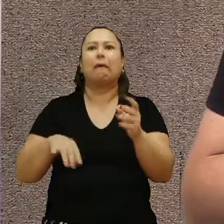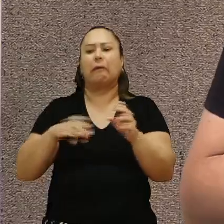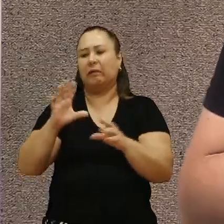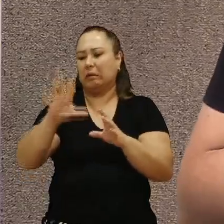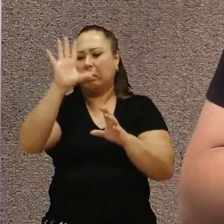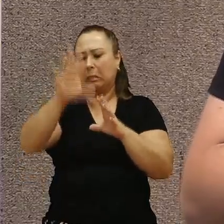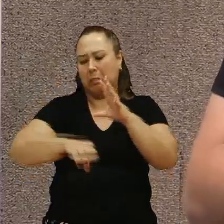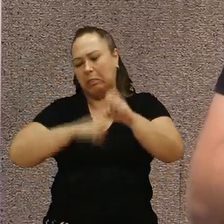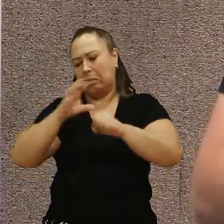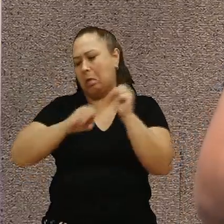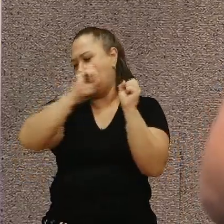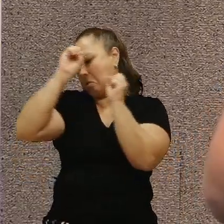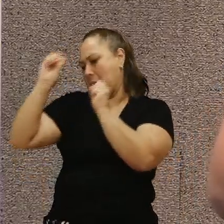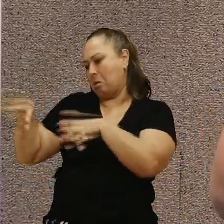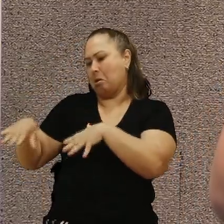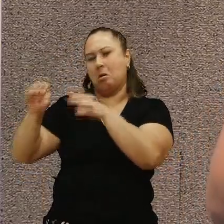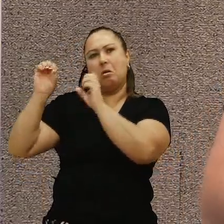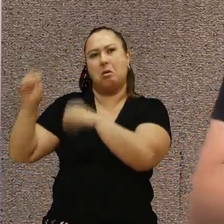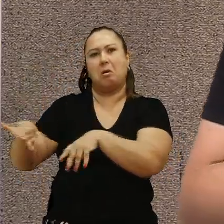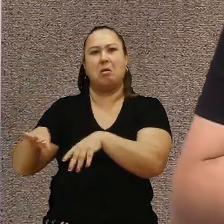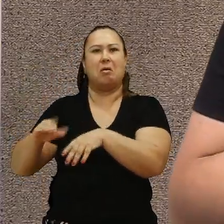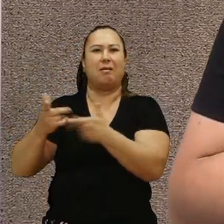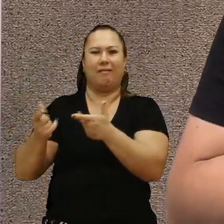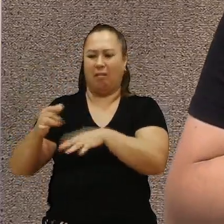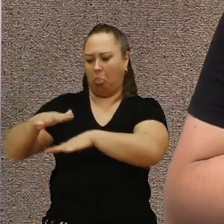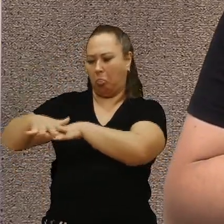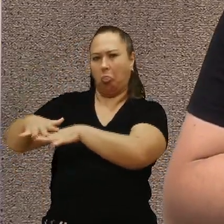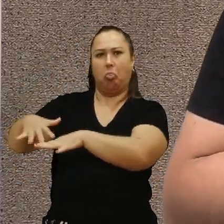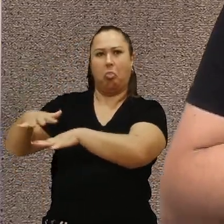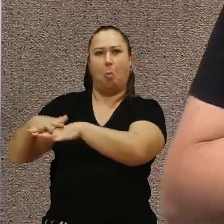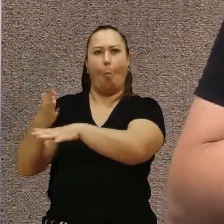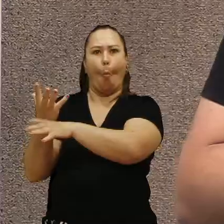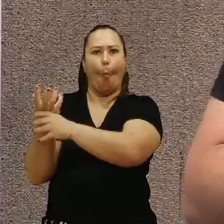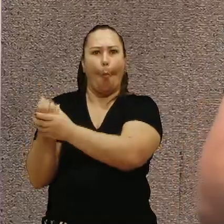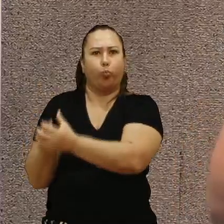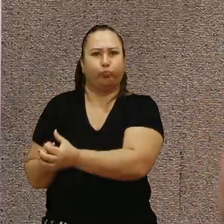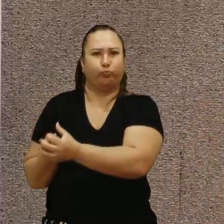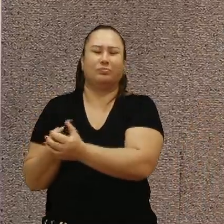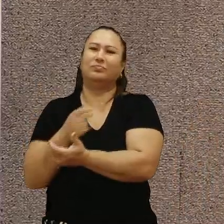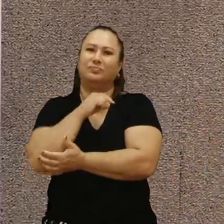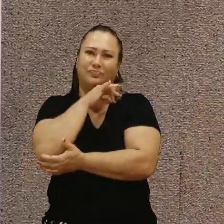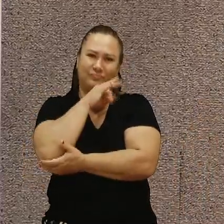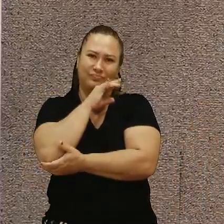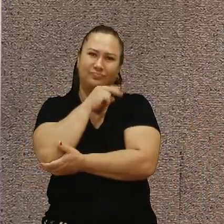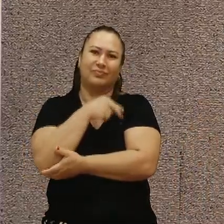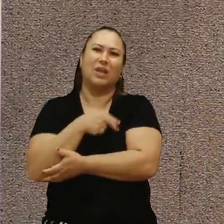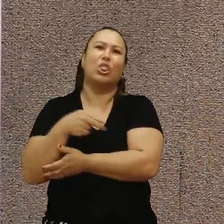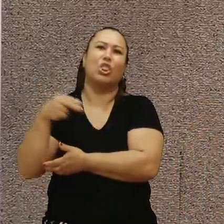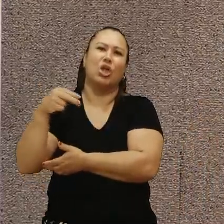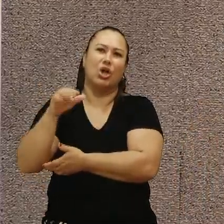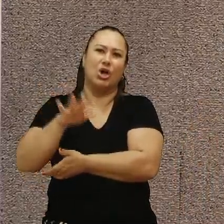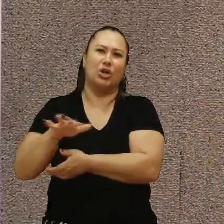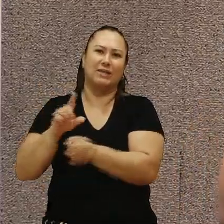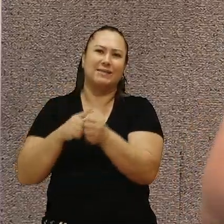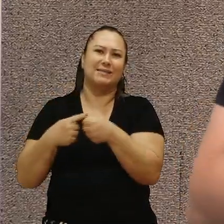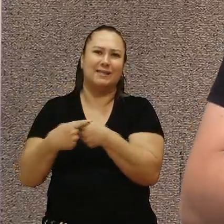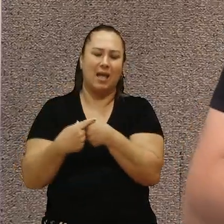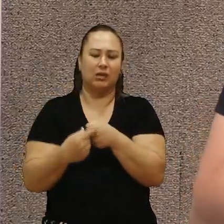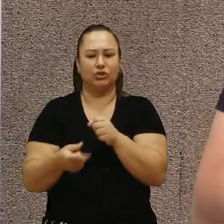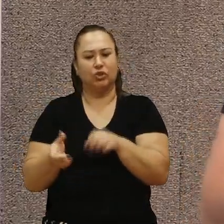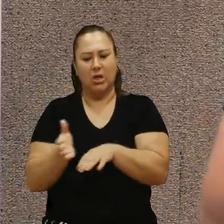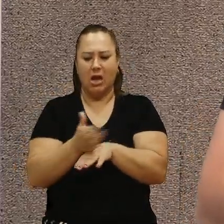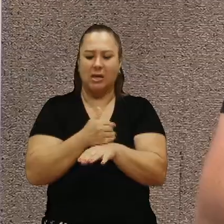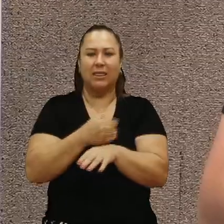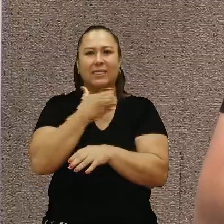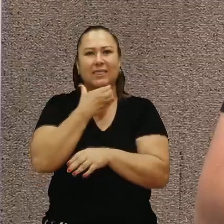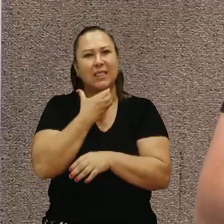joga o saco plástico, isso entope bueiro. Nós vimos isso recentemente agora na região norte da nossa cidade, na véspera ou logo depois do